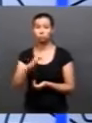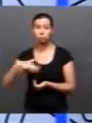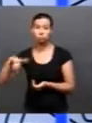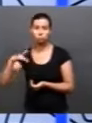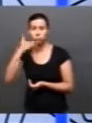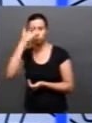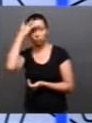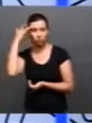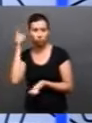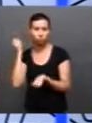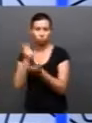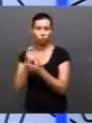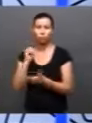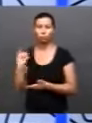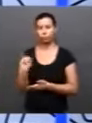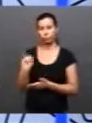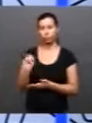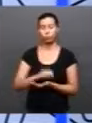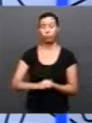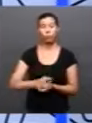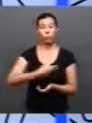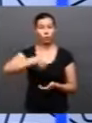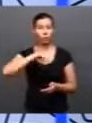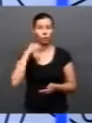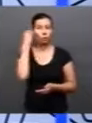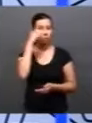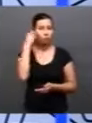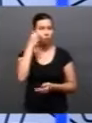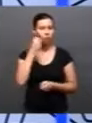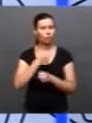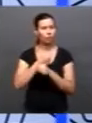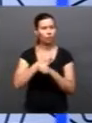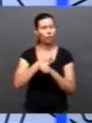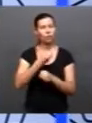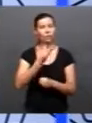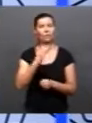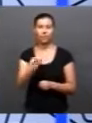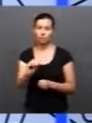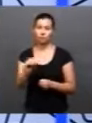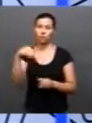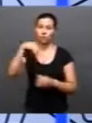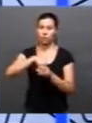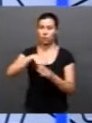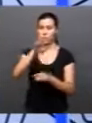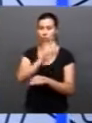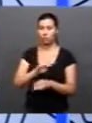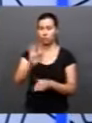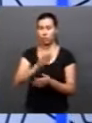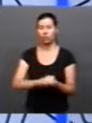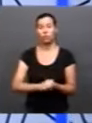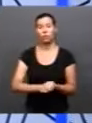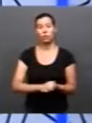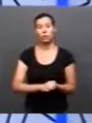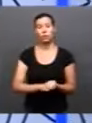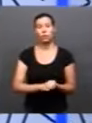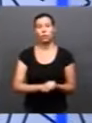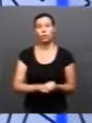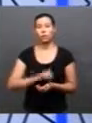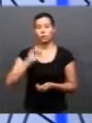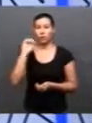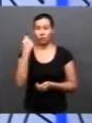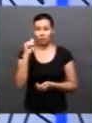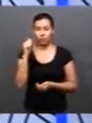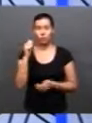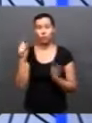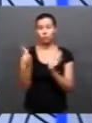nesse sentido, a gente vem fazendo essas experiências há mais de 30 anos nas universidades, né? A Associação Brasileira de Jornalismo